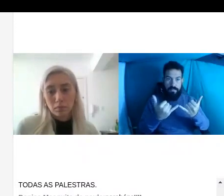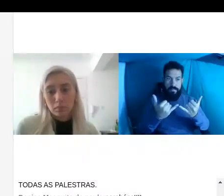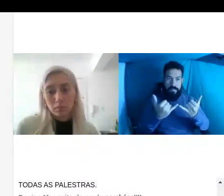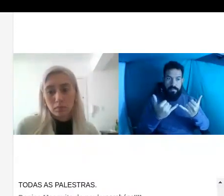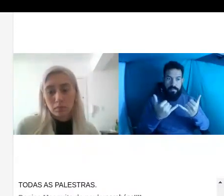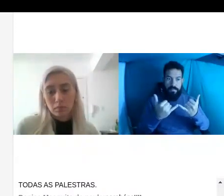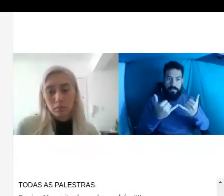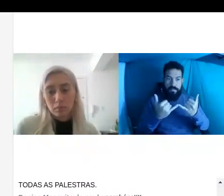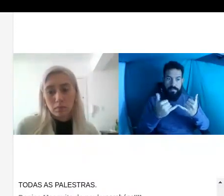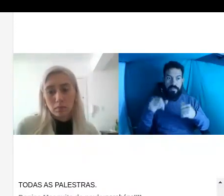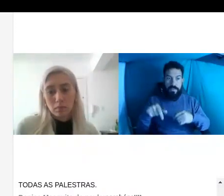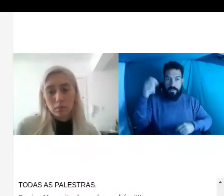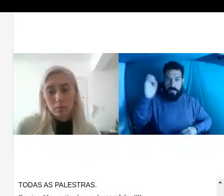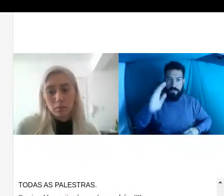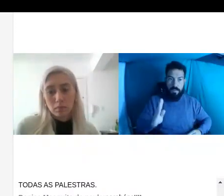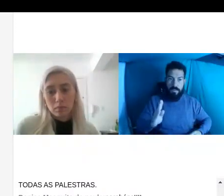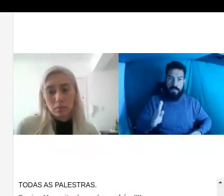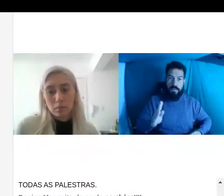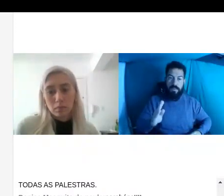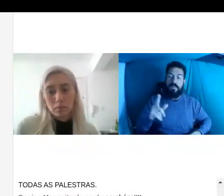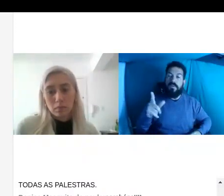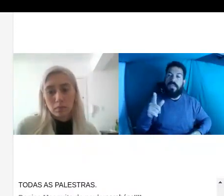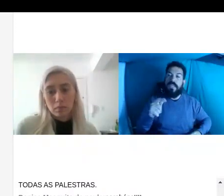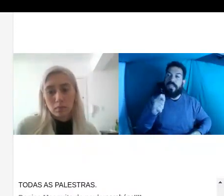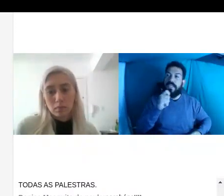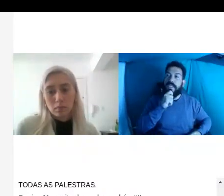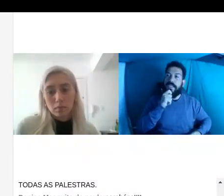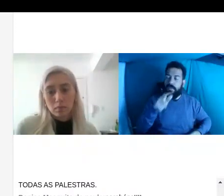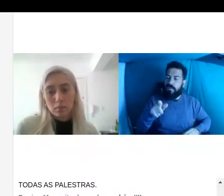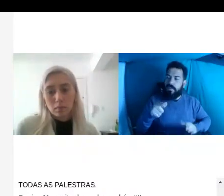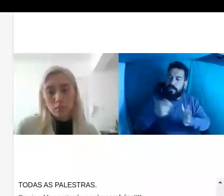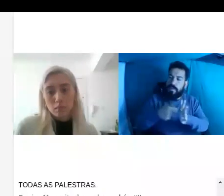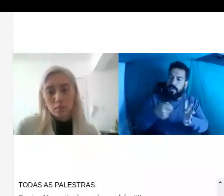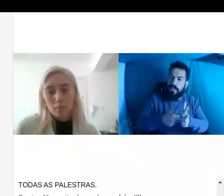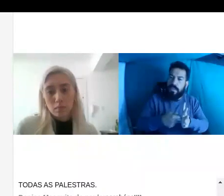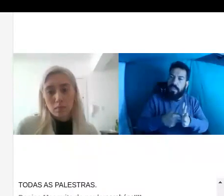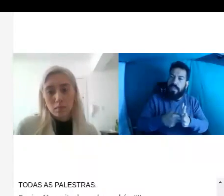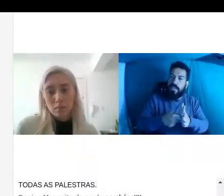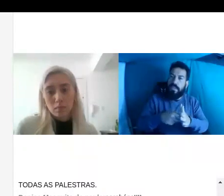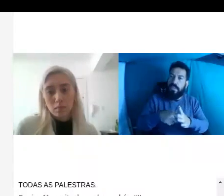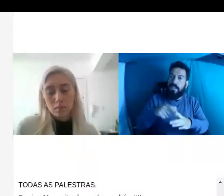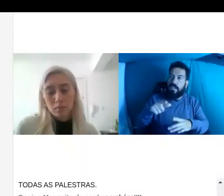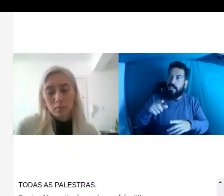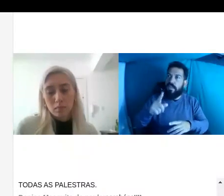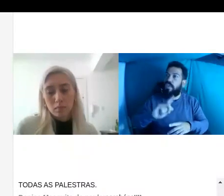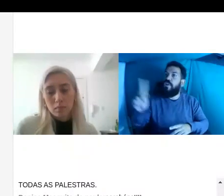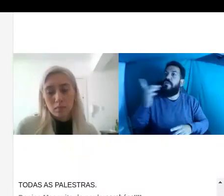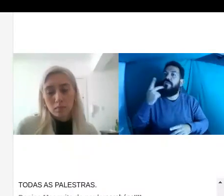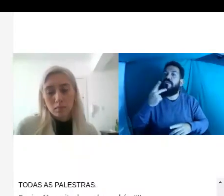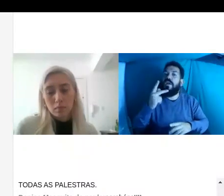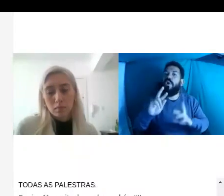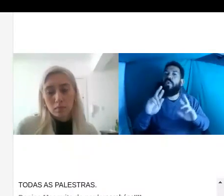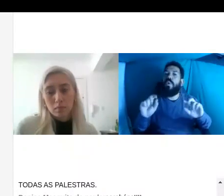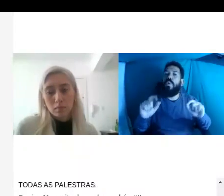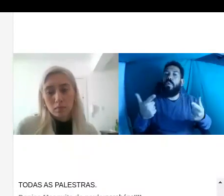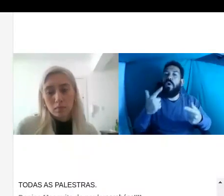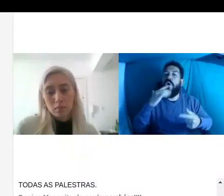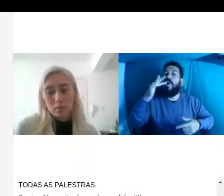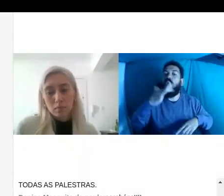no Brasil, experimenta não descrever, não dizer a cor da pele de um personagem para ver se não vão te cobrar. Agora,